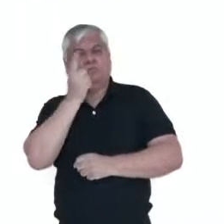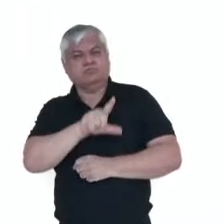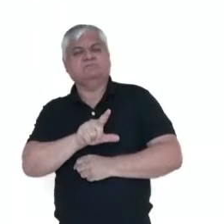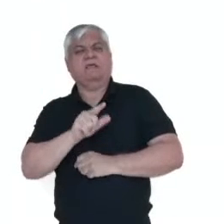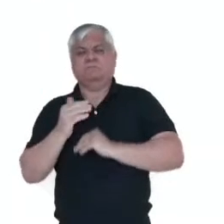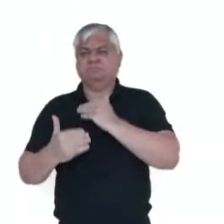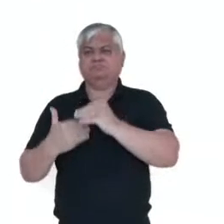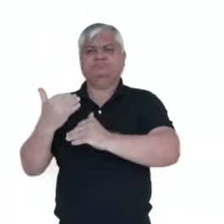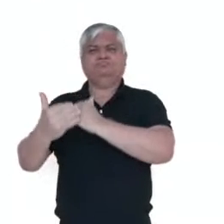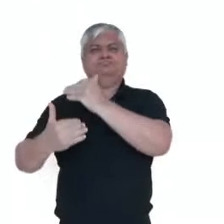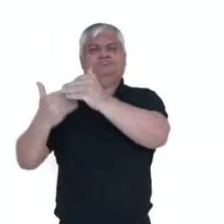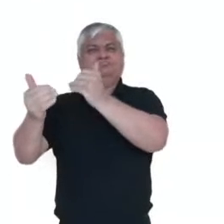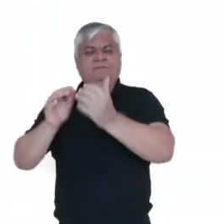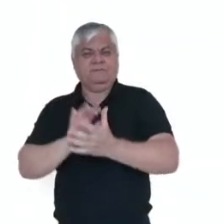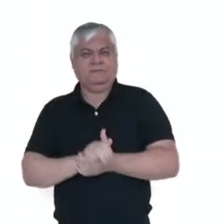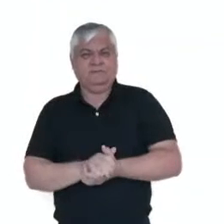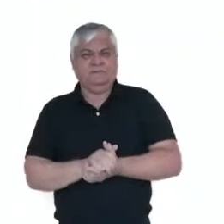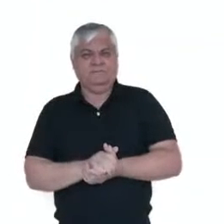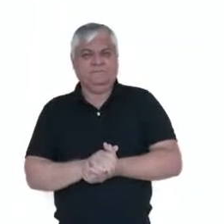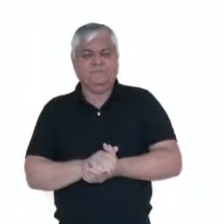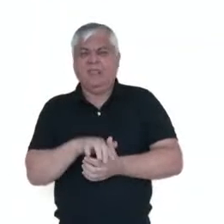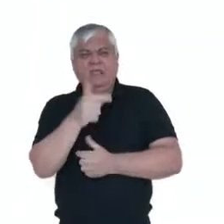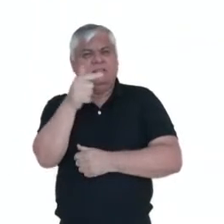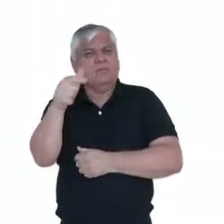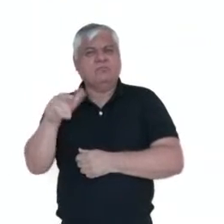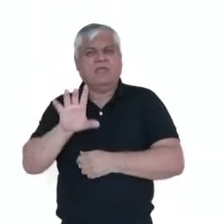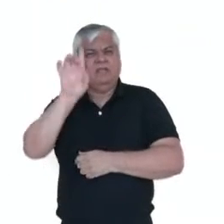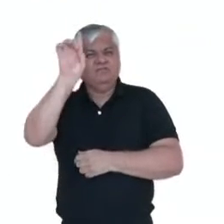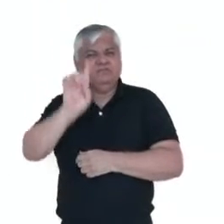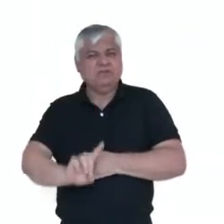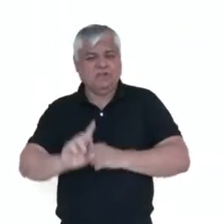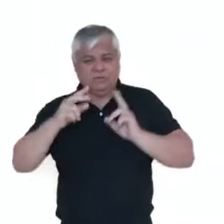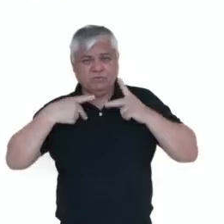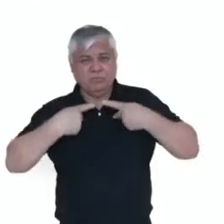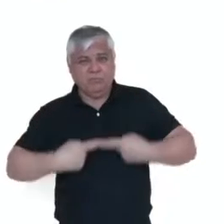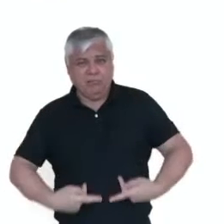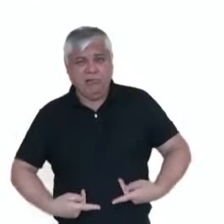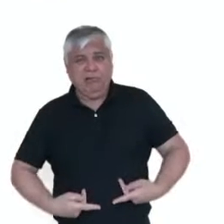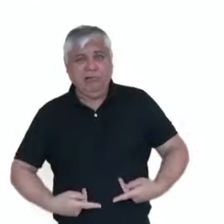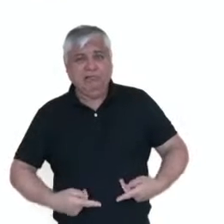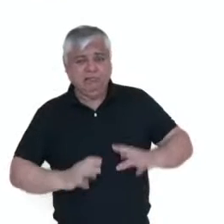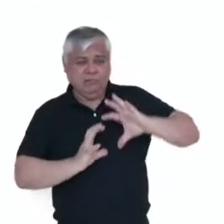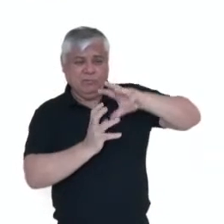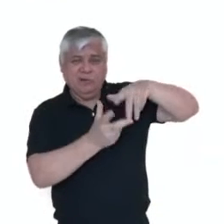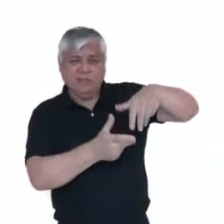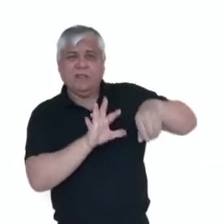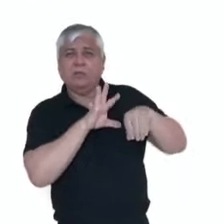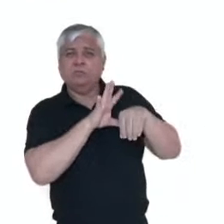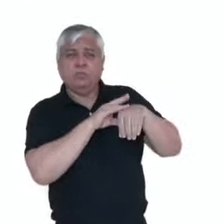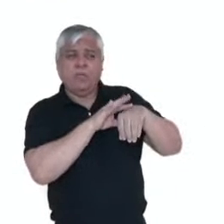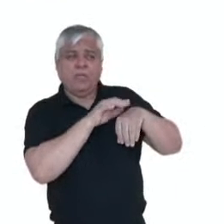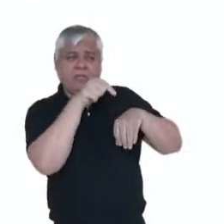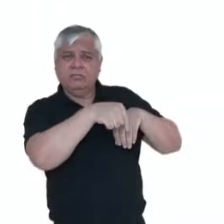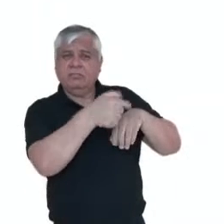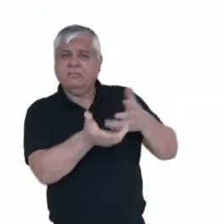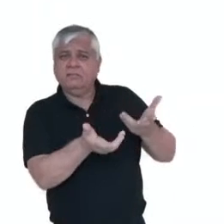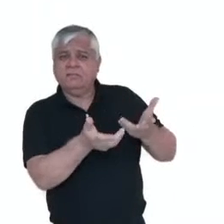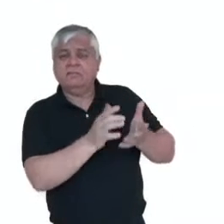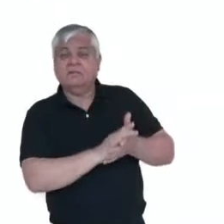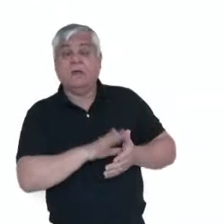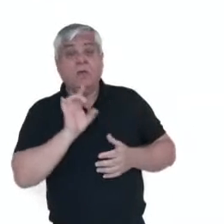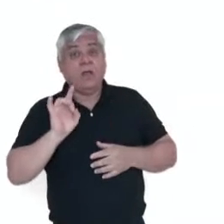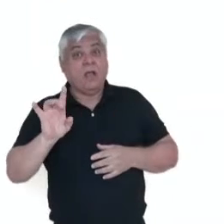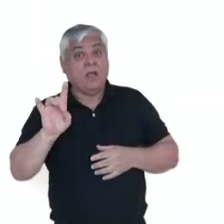todos. Não existem direitos humanos em um planeta morto ou doente. Diante disso é que cada